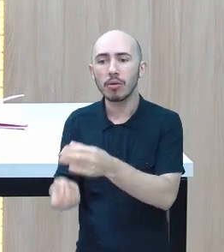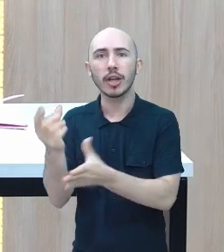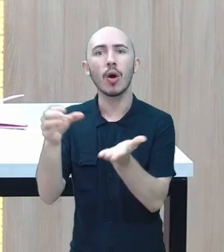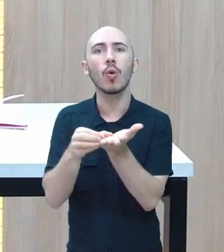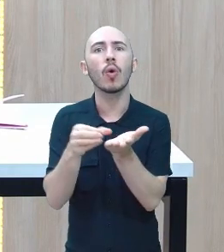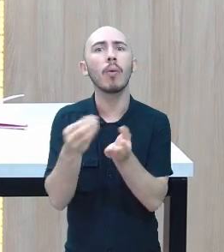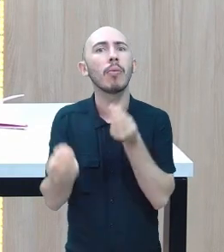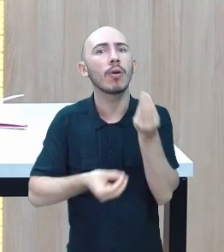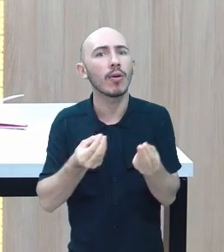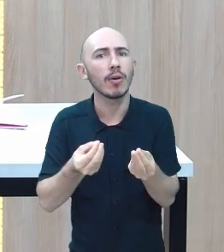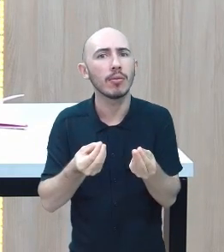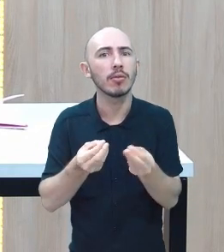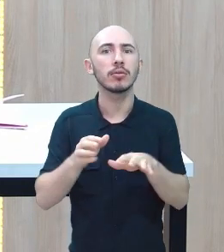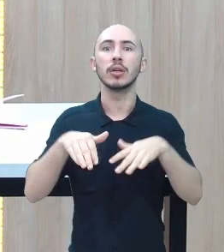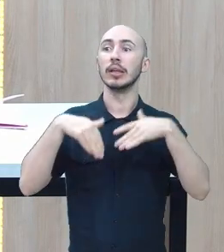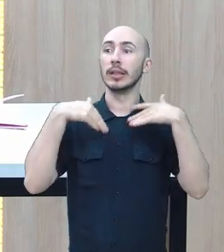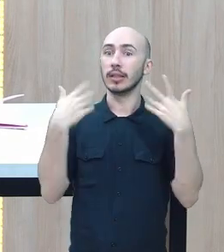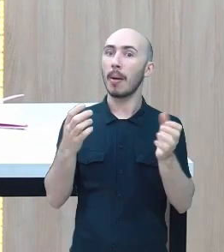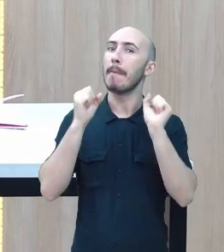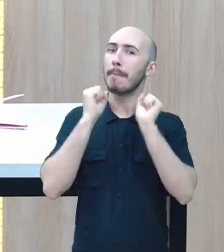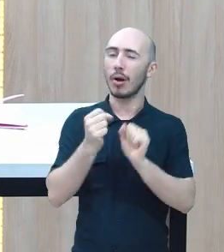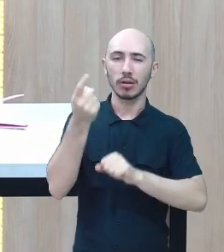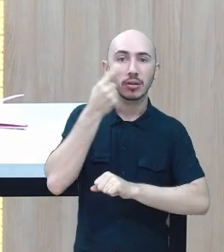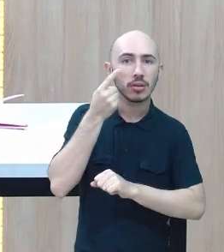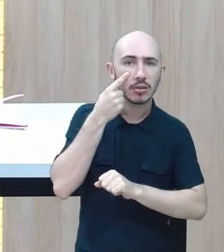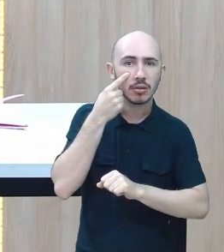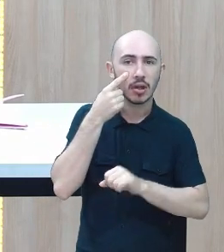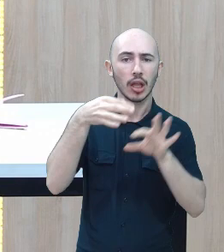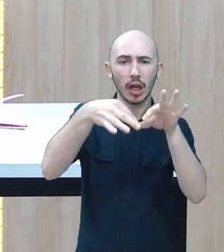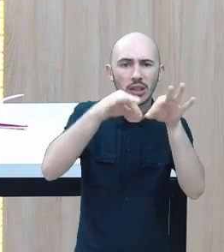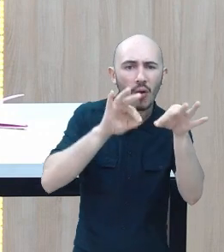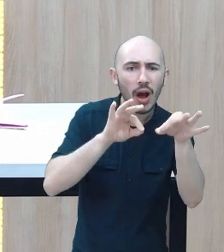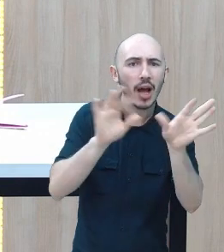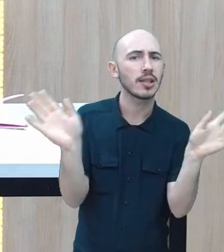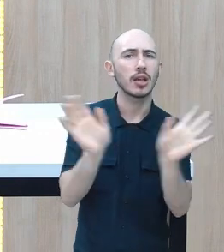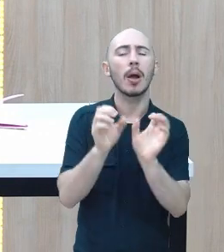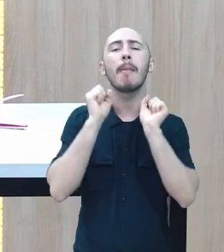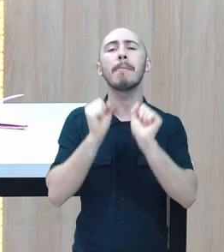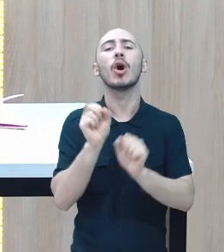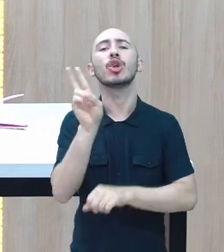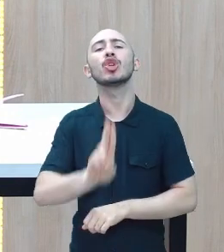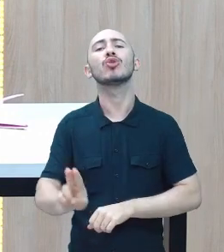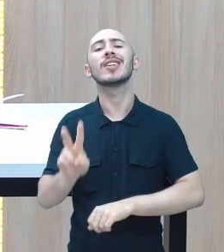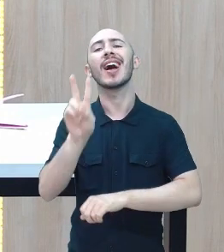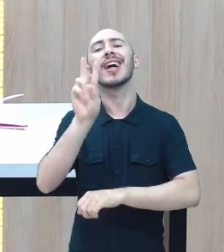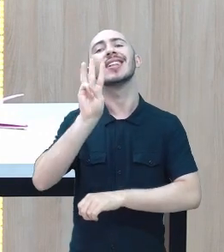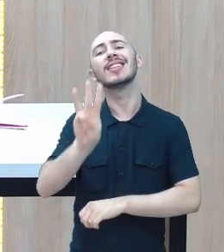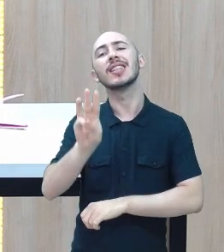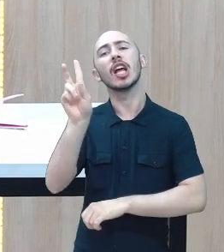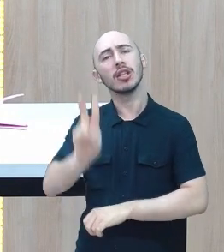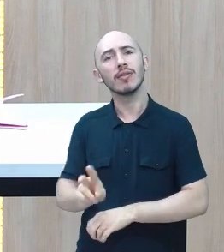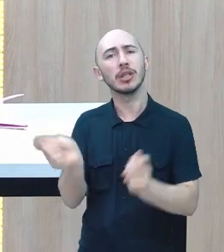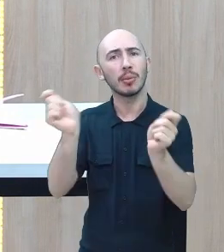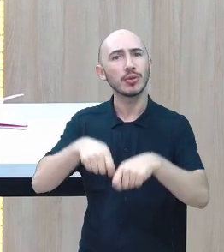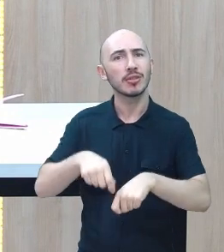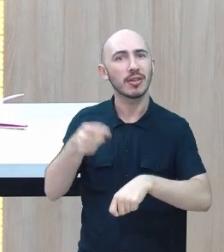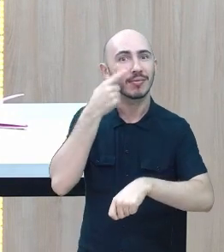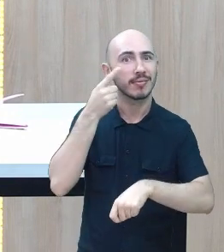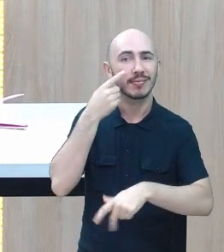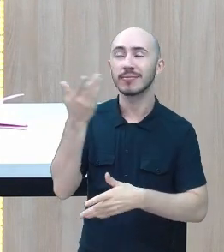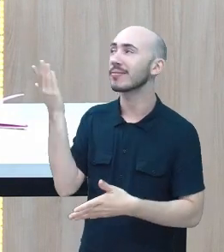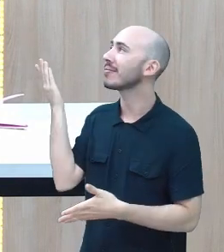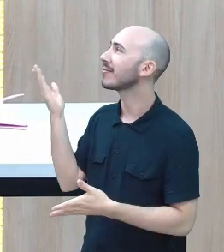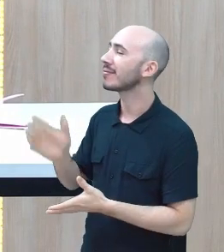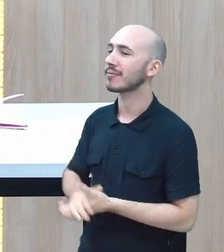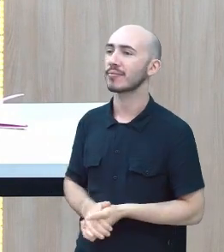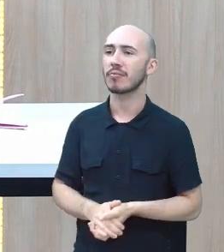Pode ser, mesmo que seja uma folha de caderno, dá para beber umas 3 vezes sem rasgar o papel. Então, a mesma coisa,